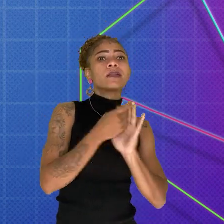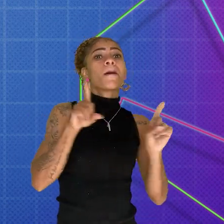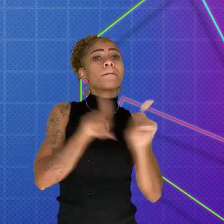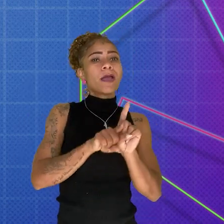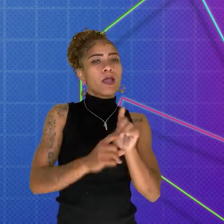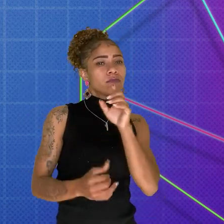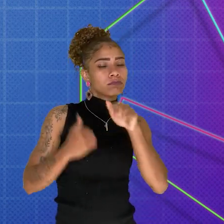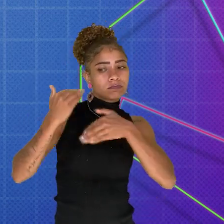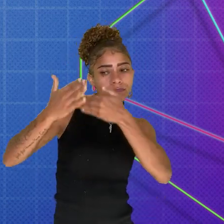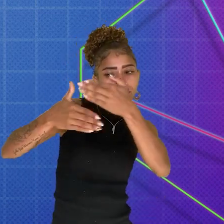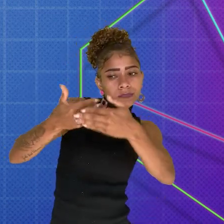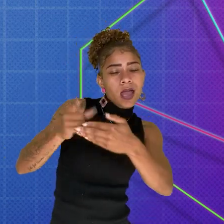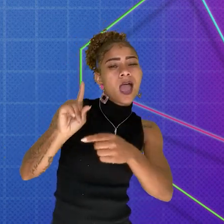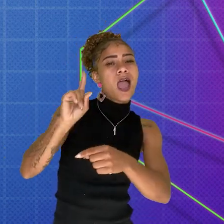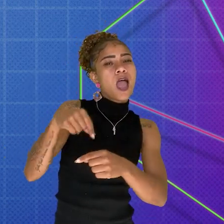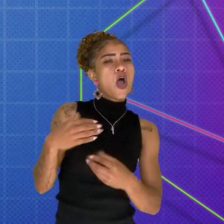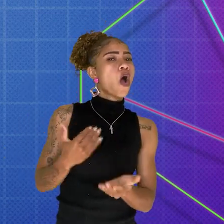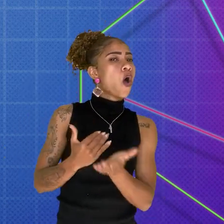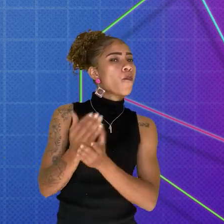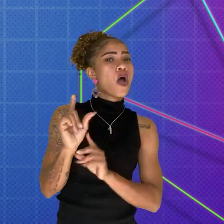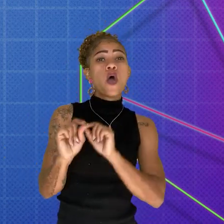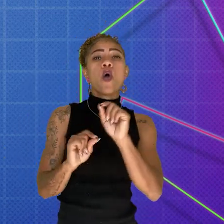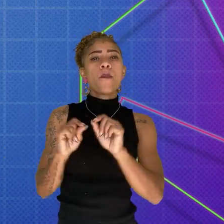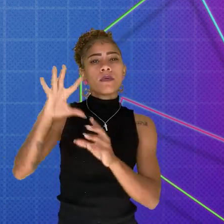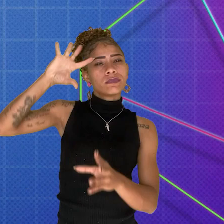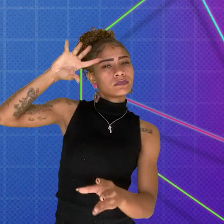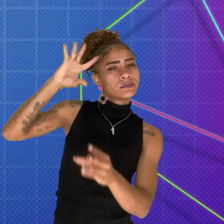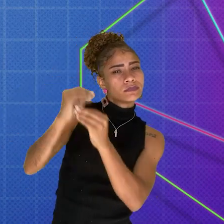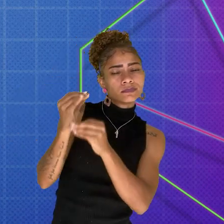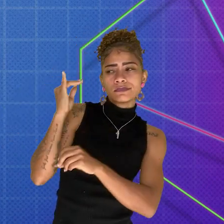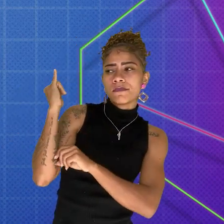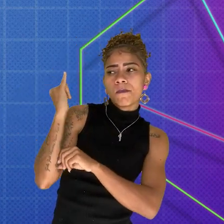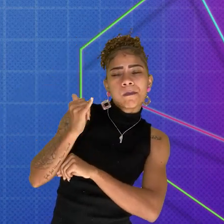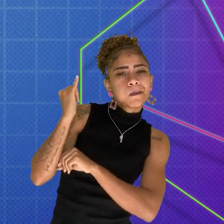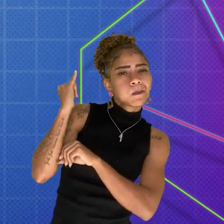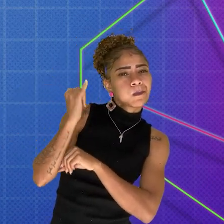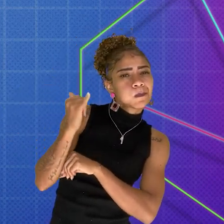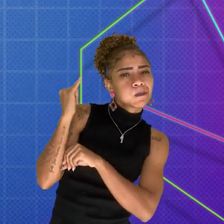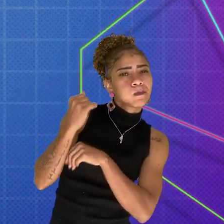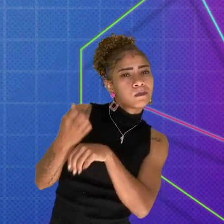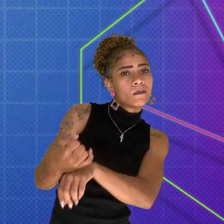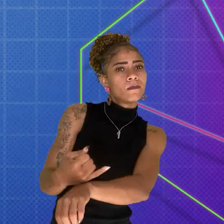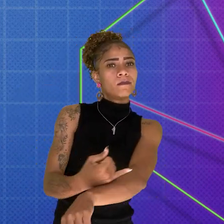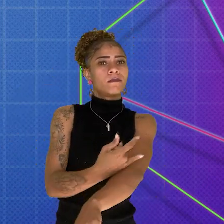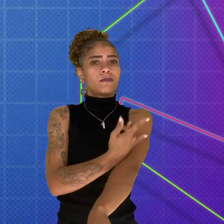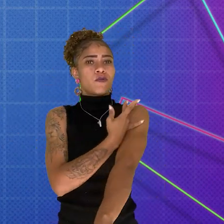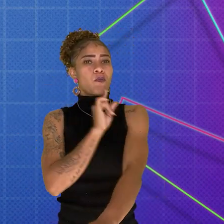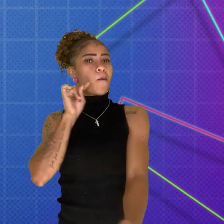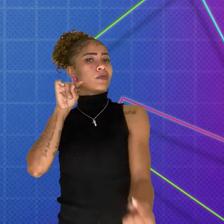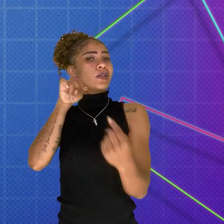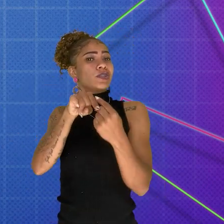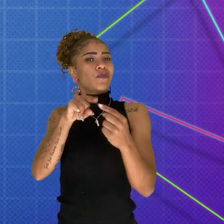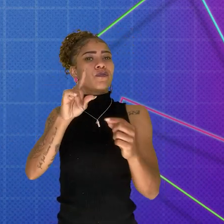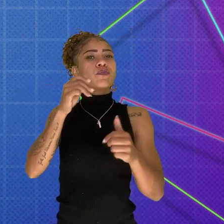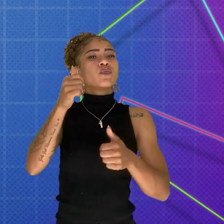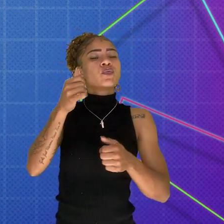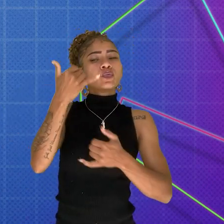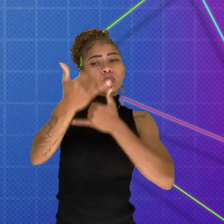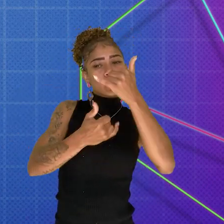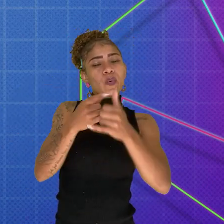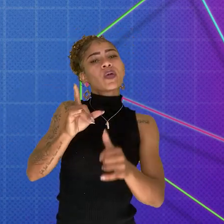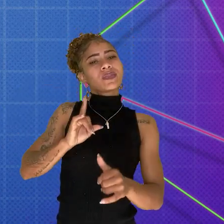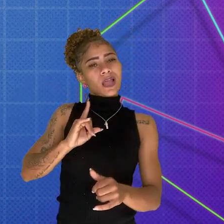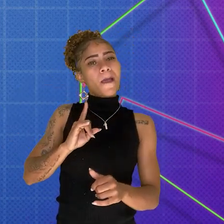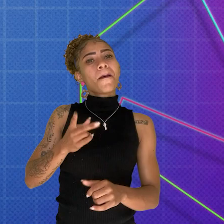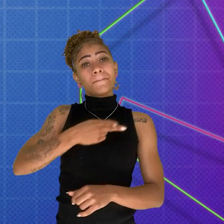O processo de criação da trilha sonora começa com a compreensão da narrativa e das emoções que o jogo pretende transmitir para quem está